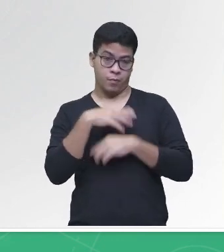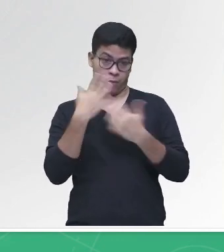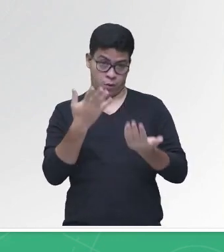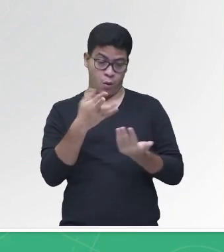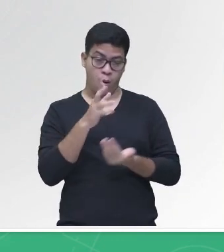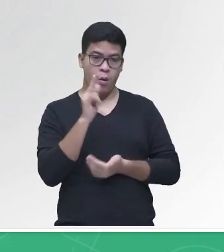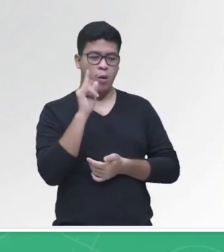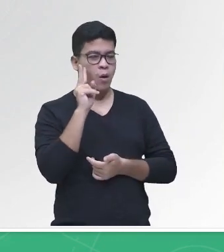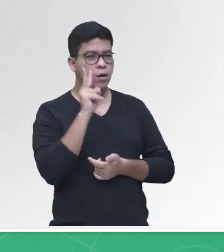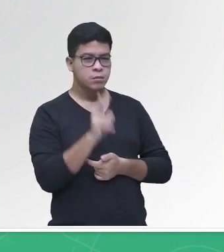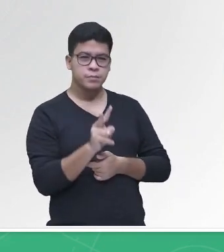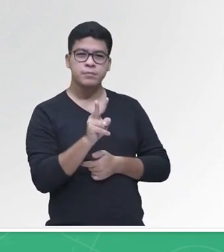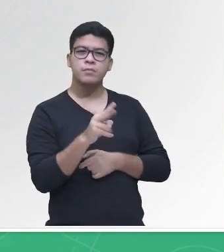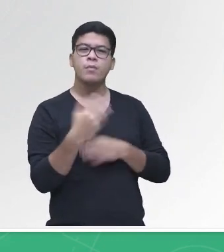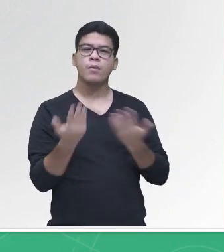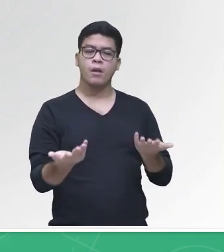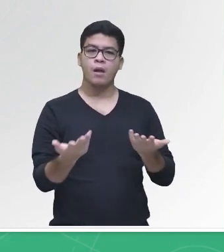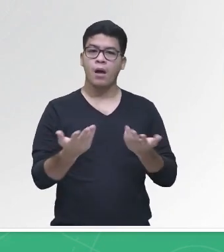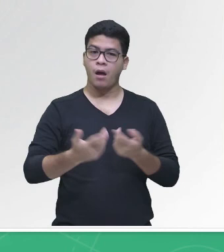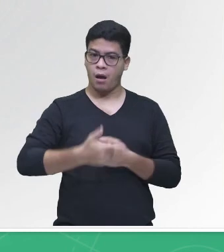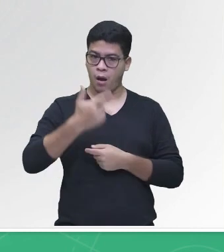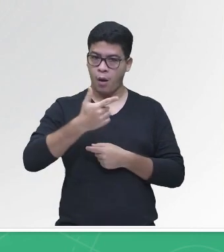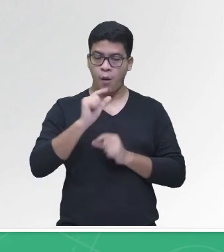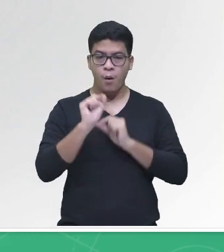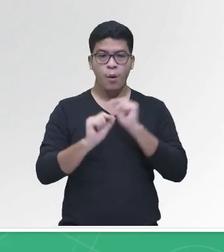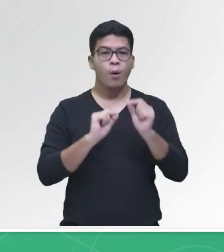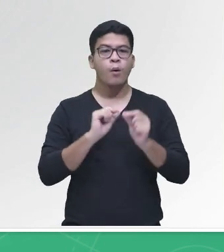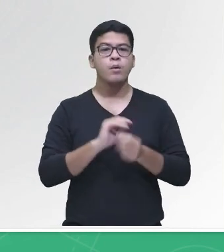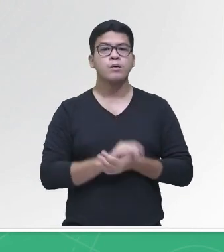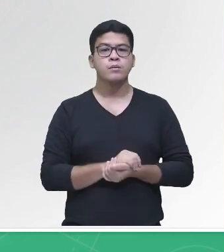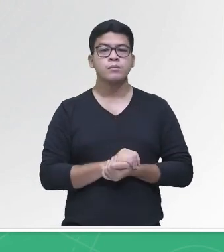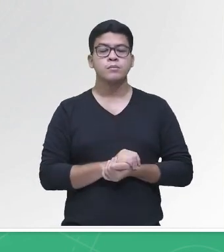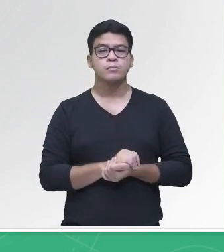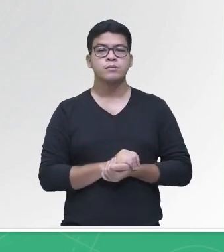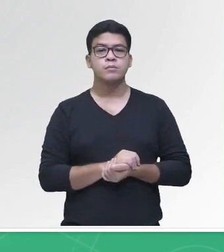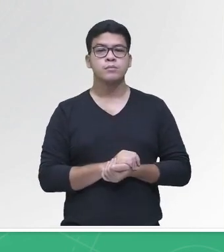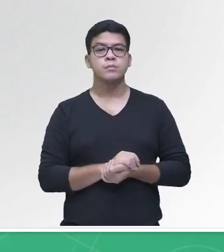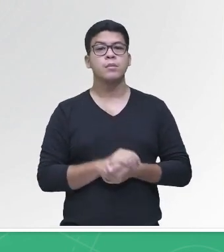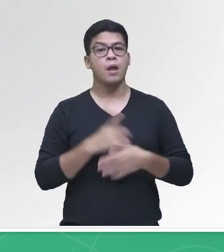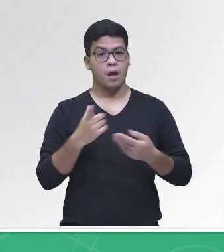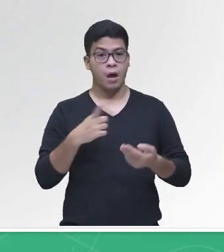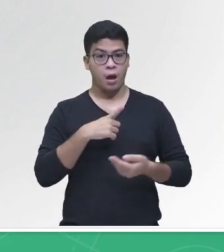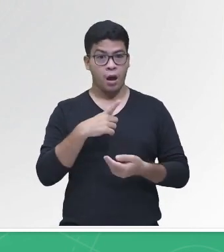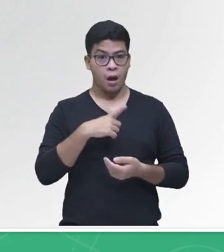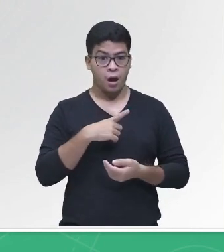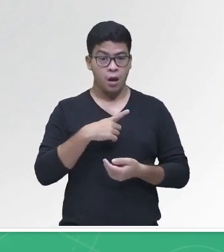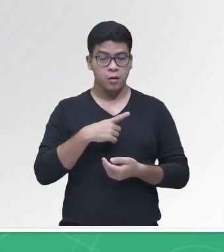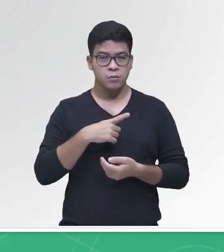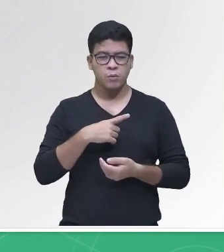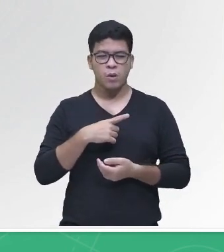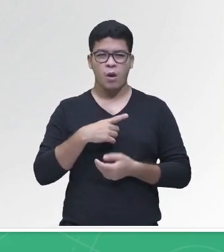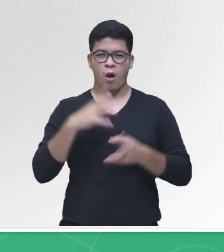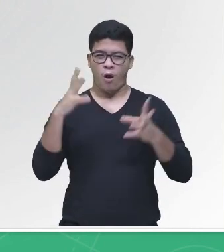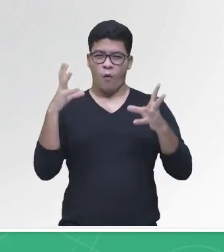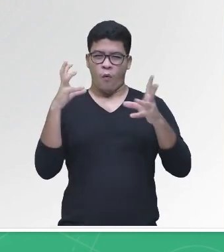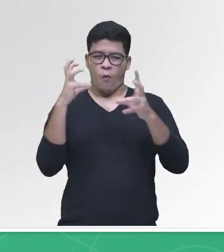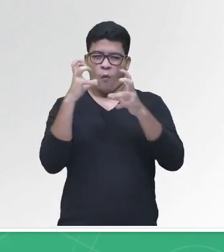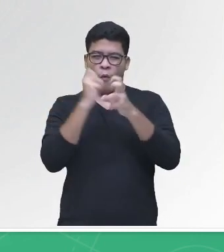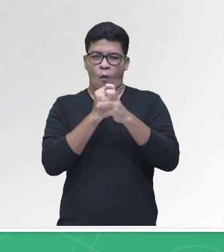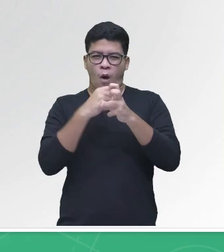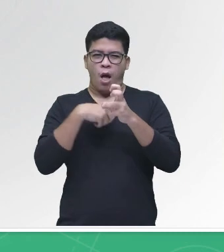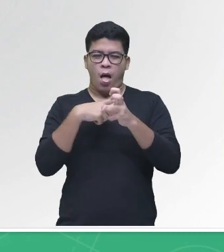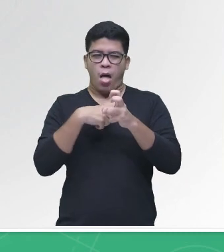seguinte, vejam, na questão 2, você pode dizer que andar em dias secos é o